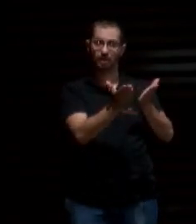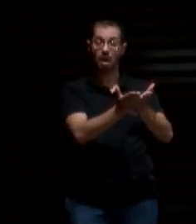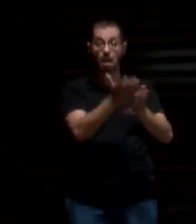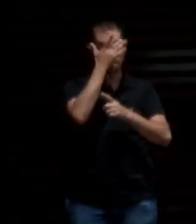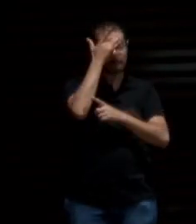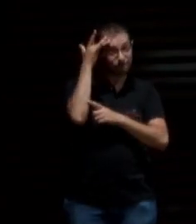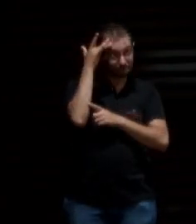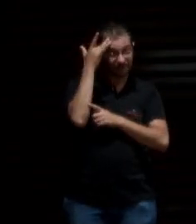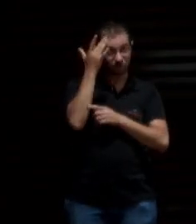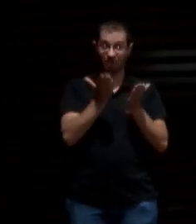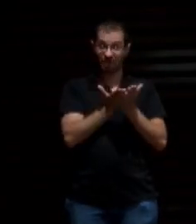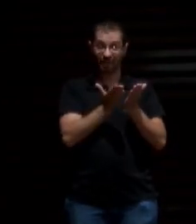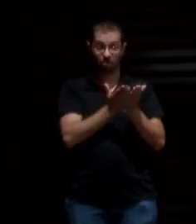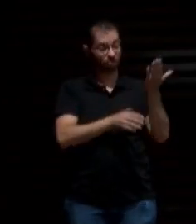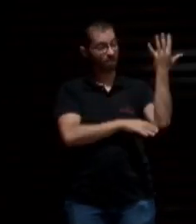iluminar a cidade.